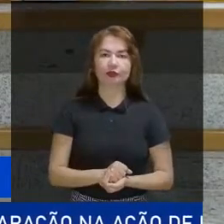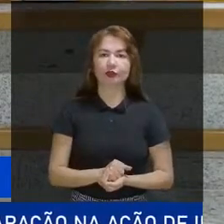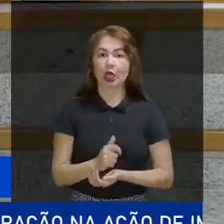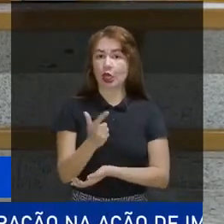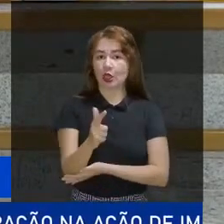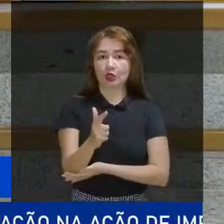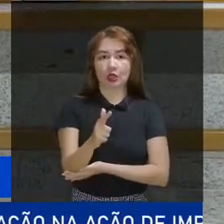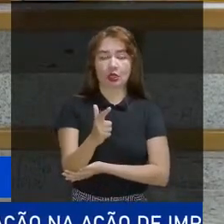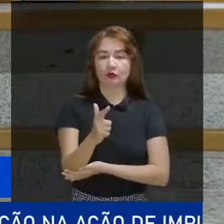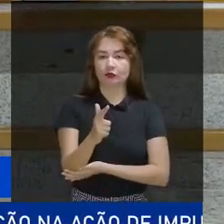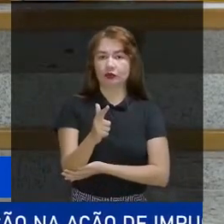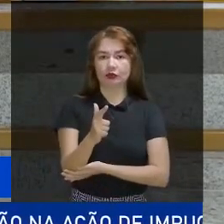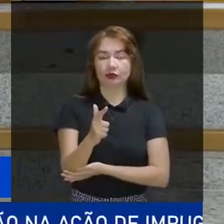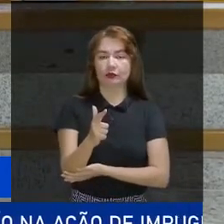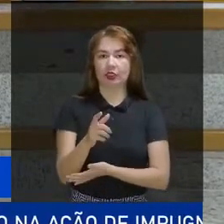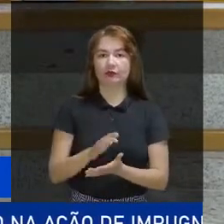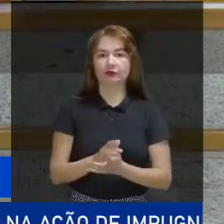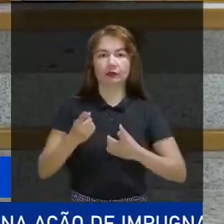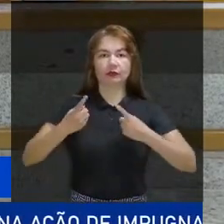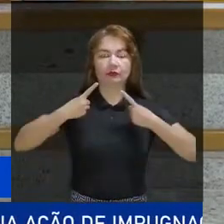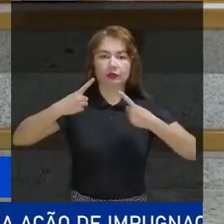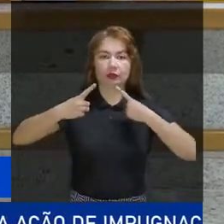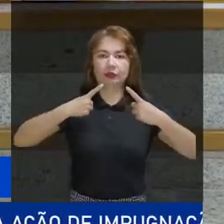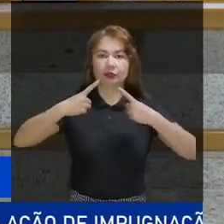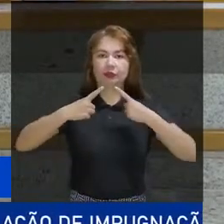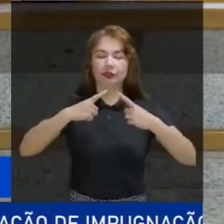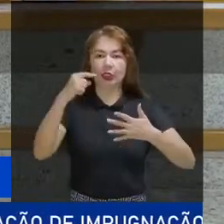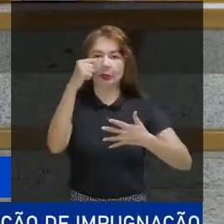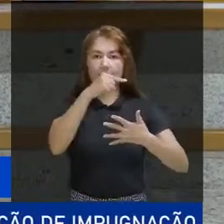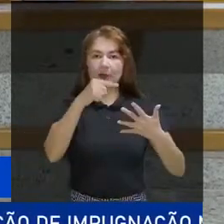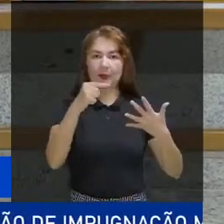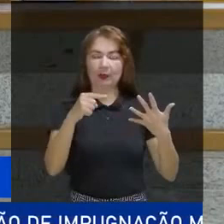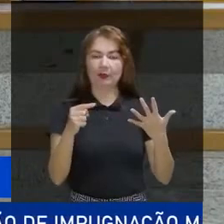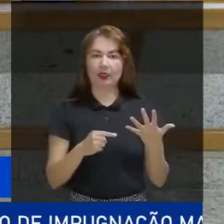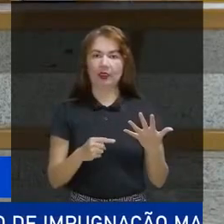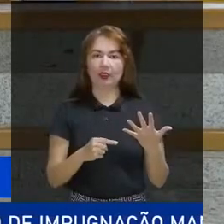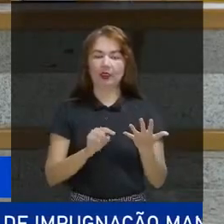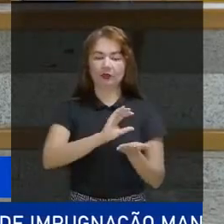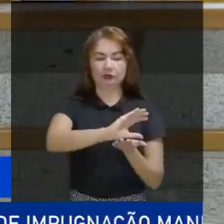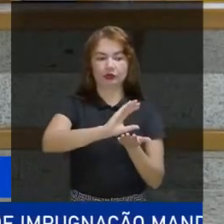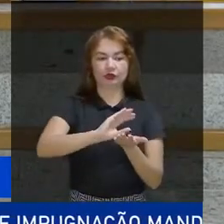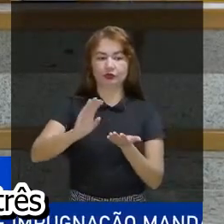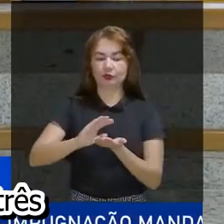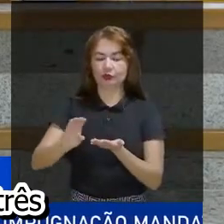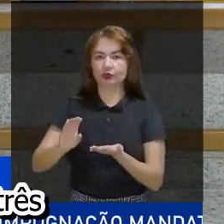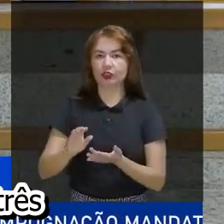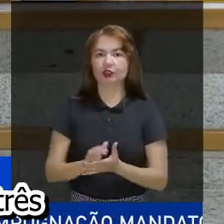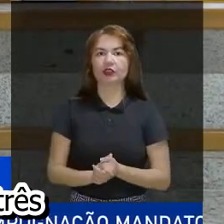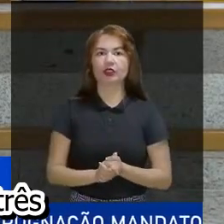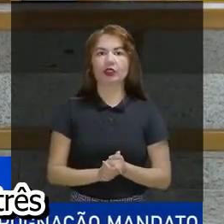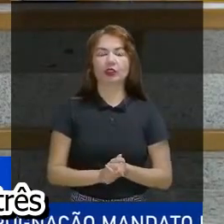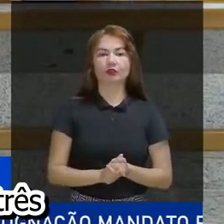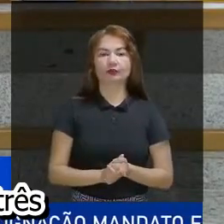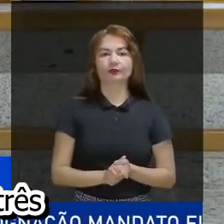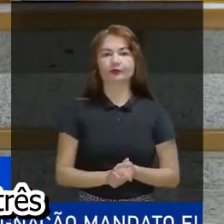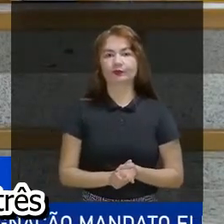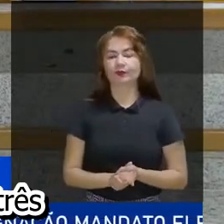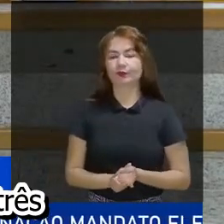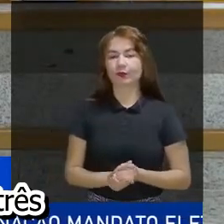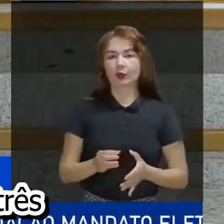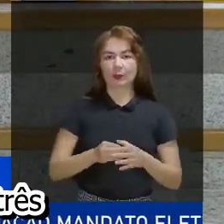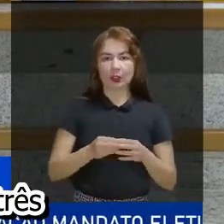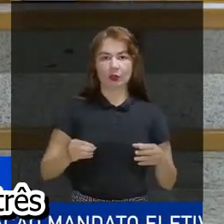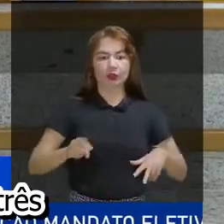AIME para discutir critério de distribuição de recurso. Aqui tem uma questão de cota